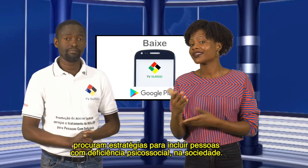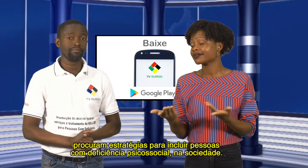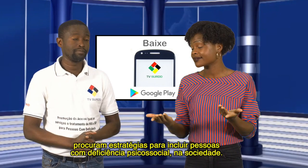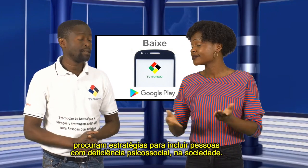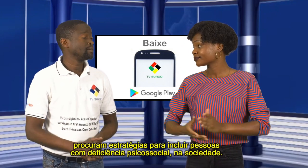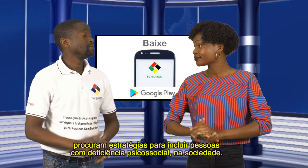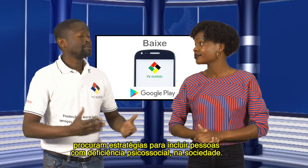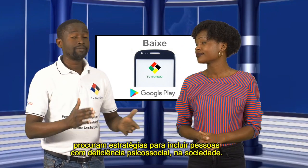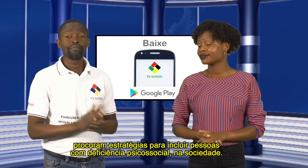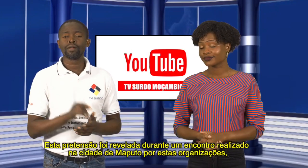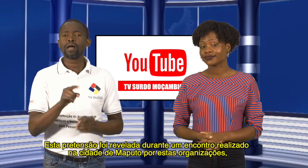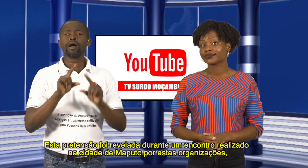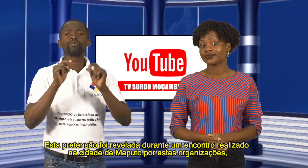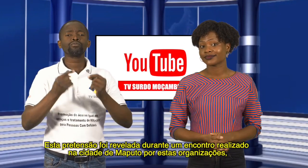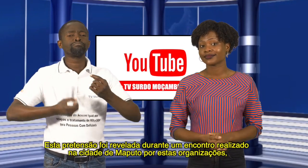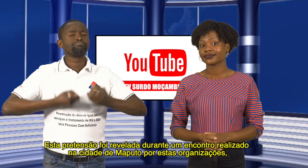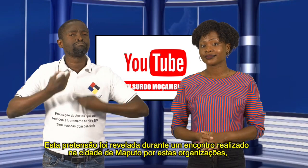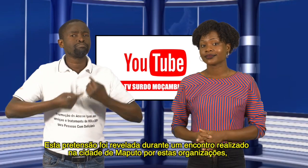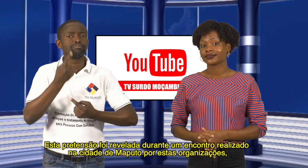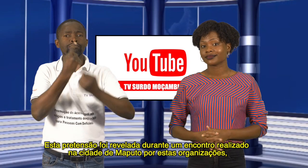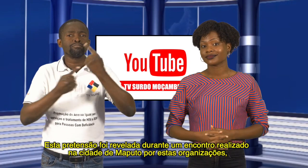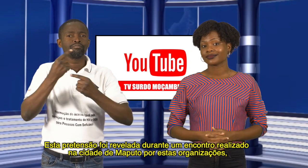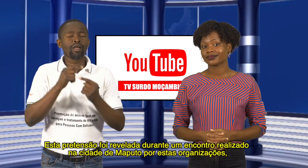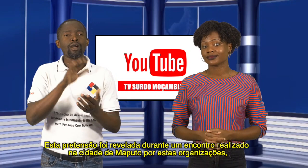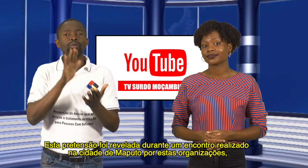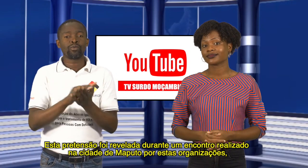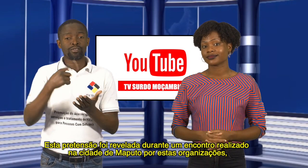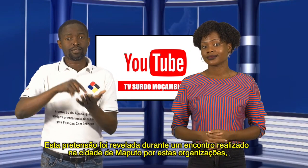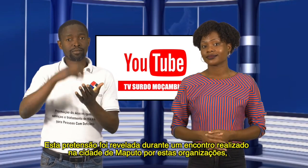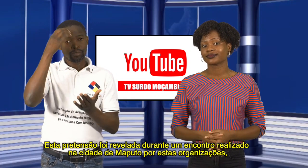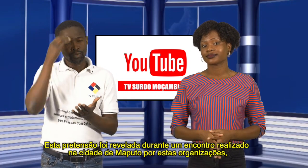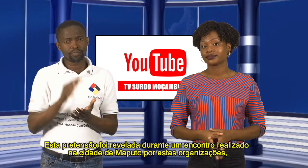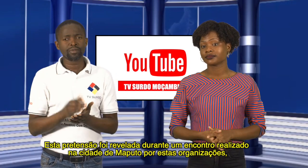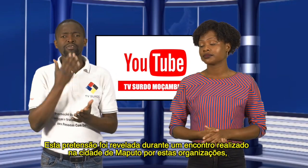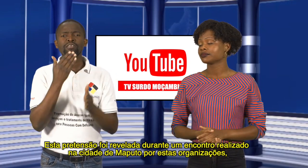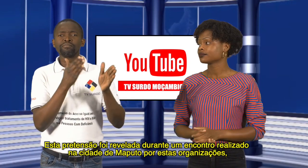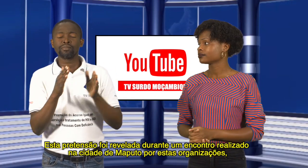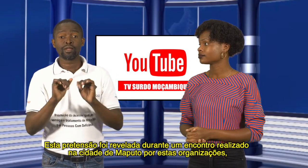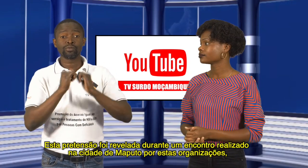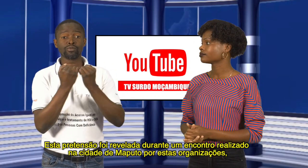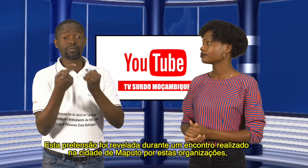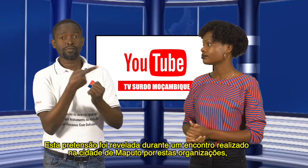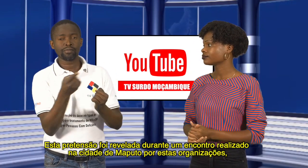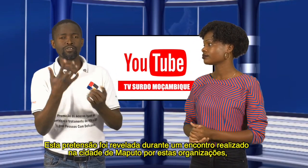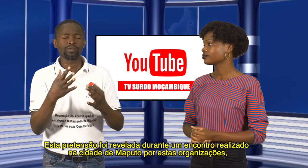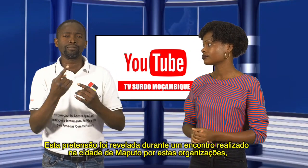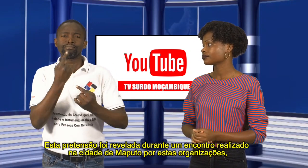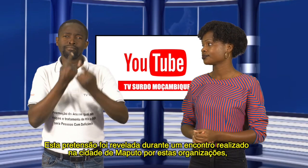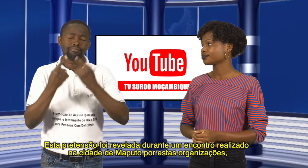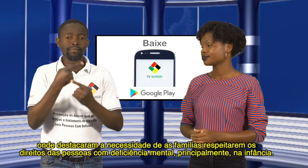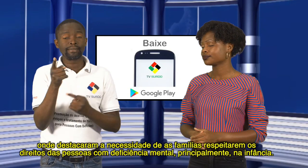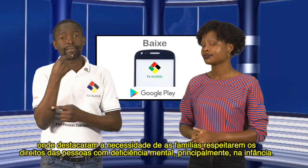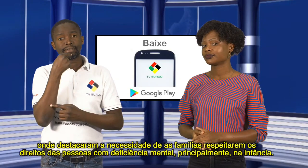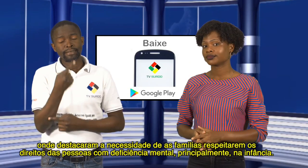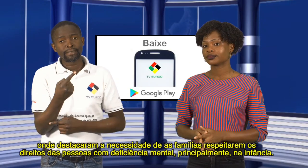psicossocial na sociedade. Esta pretensão foi revelada durante um encontro realizado na cidade de Maputo por estas